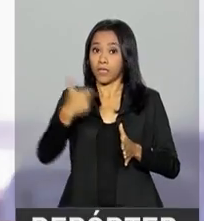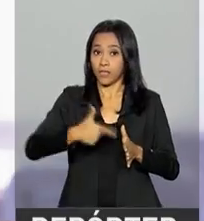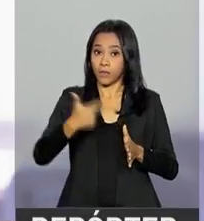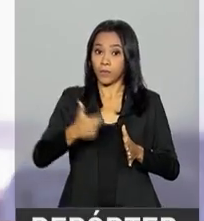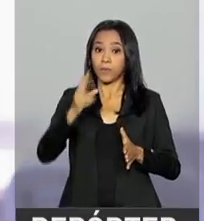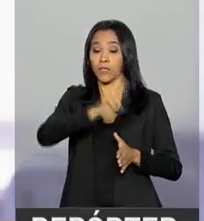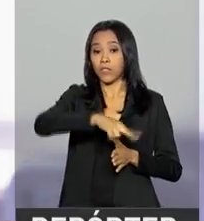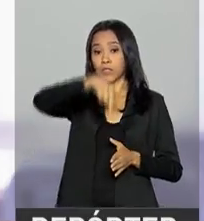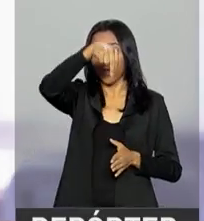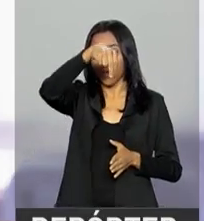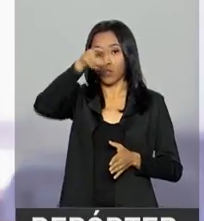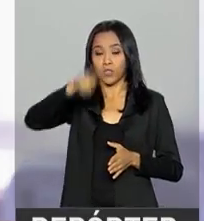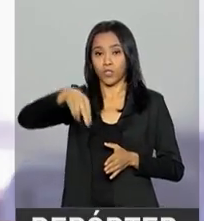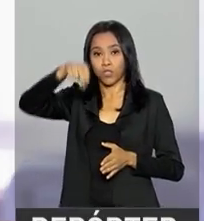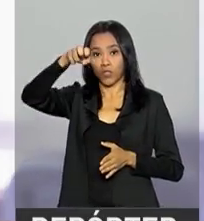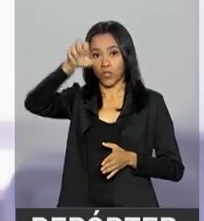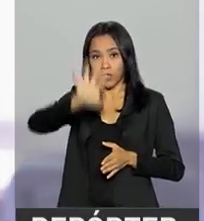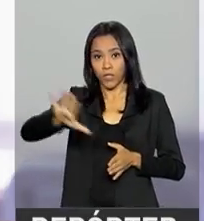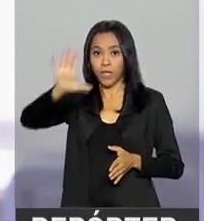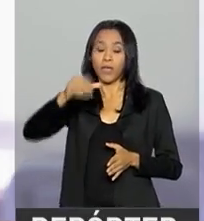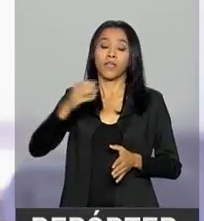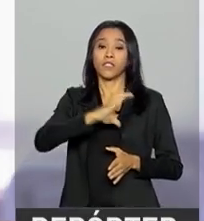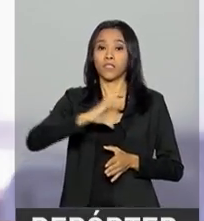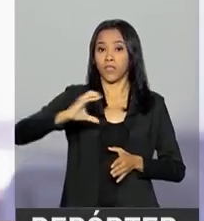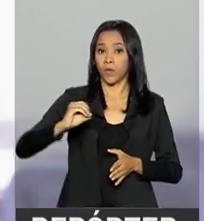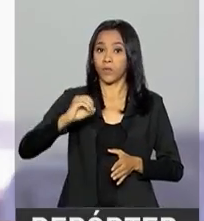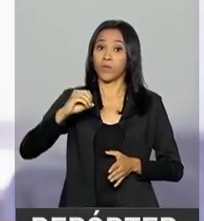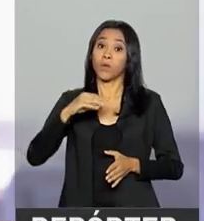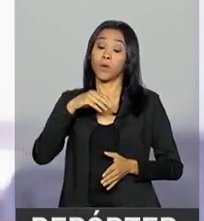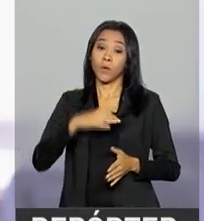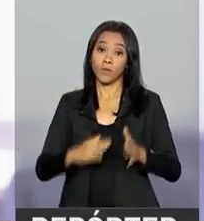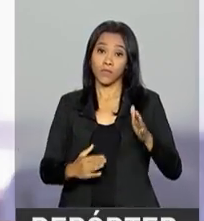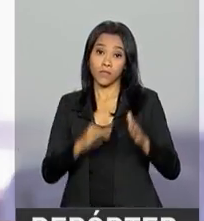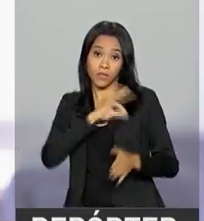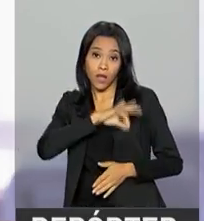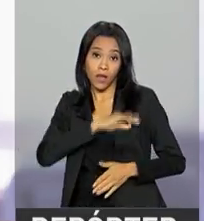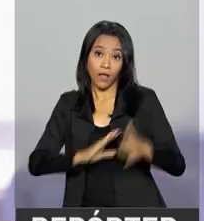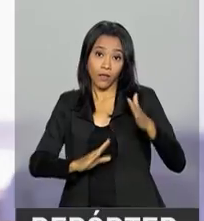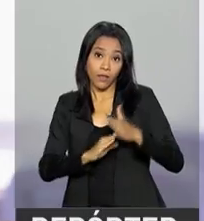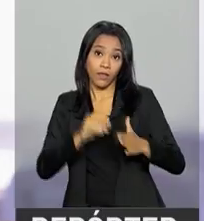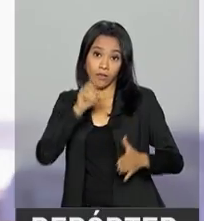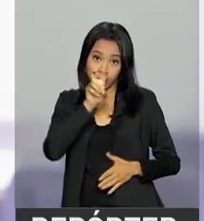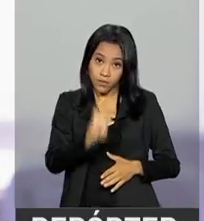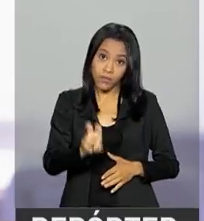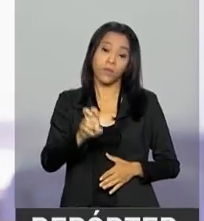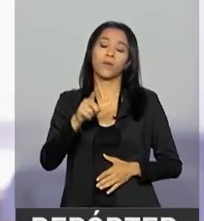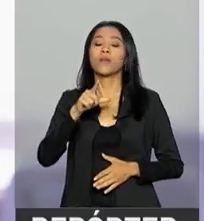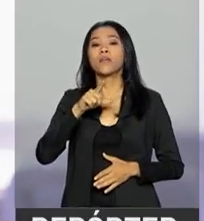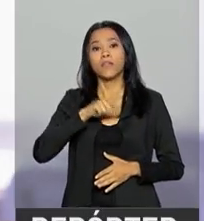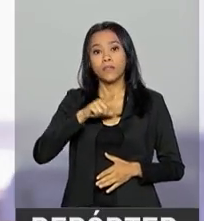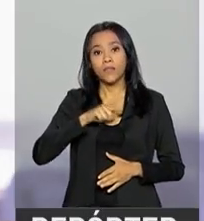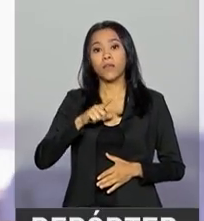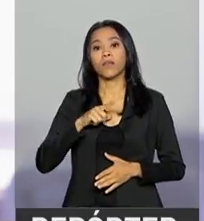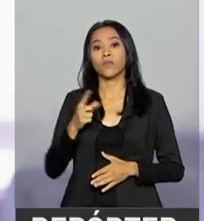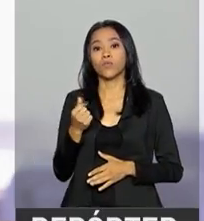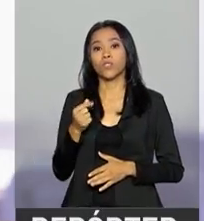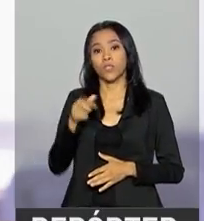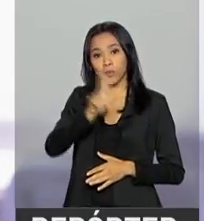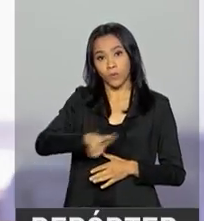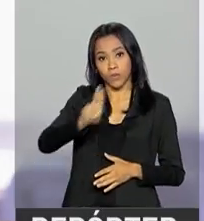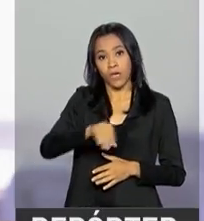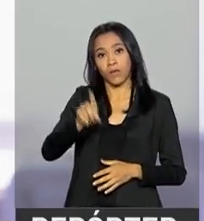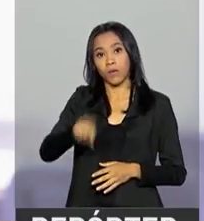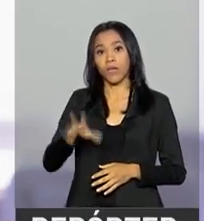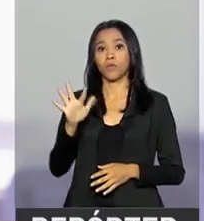norte nordeste centro oeste com renda de até cinco salários mínimos e contará com recursos dos fundos constitucionais e